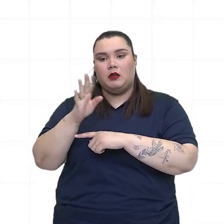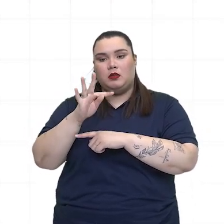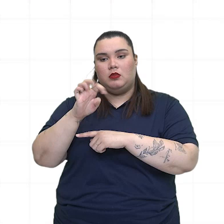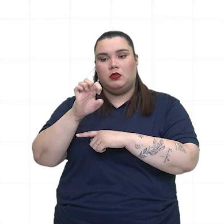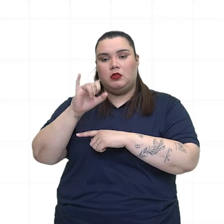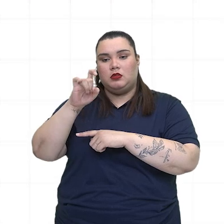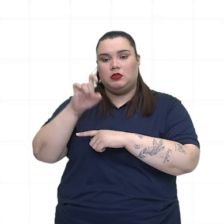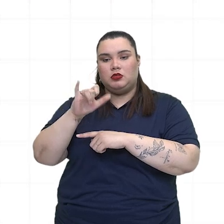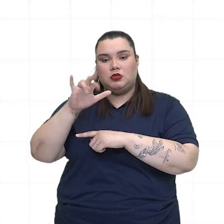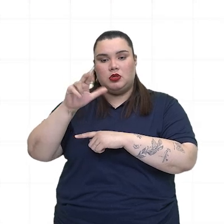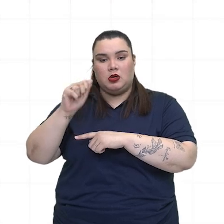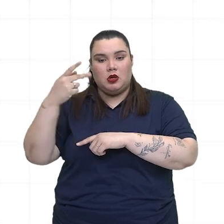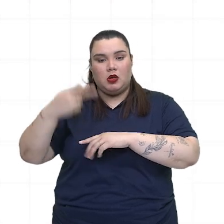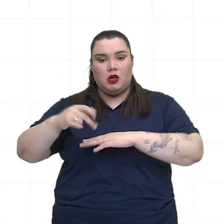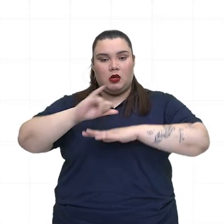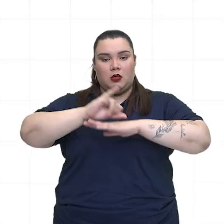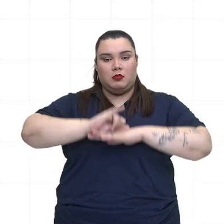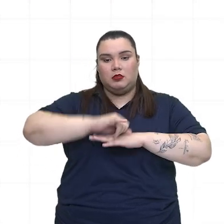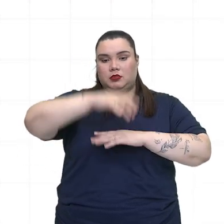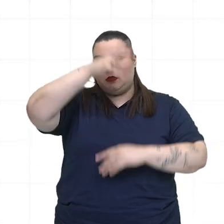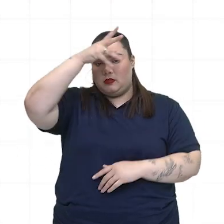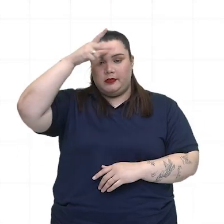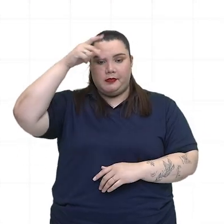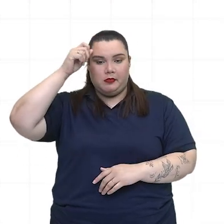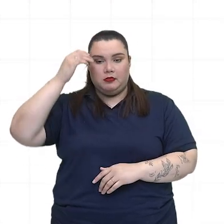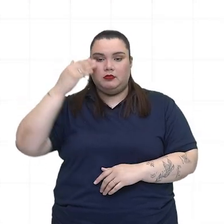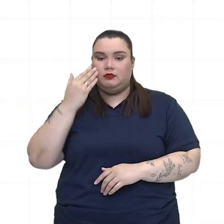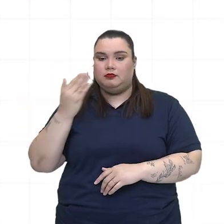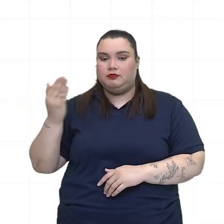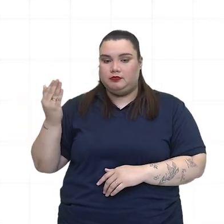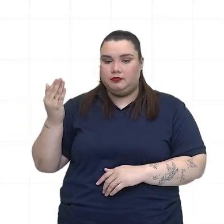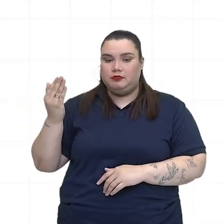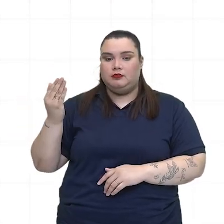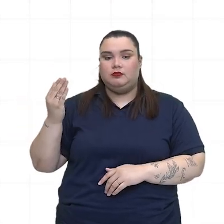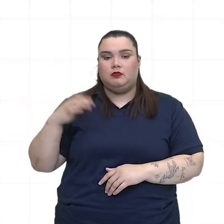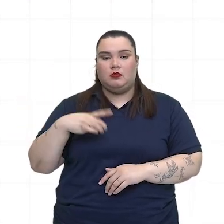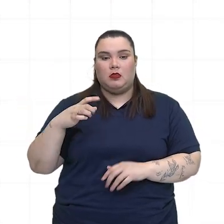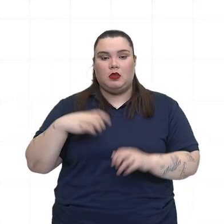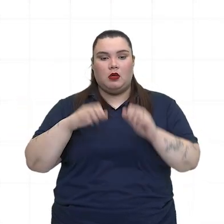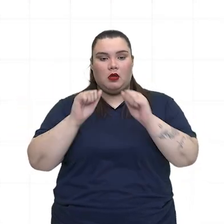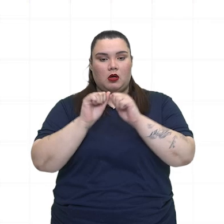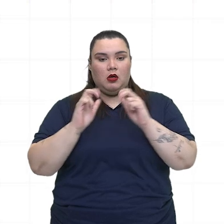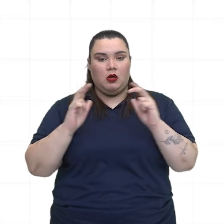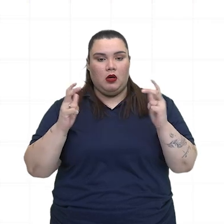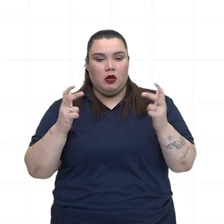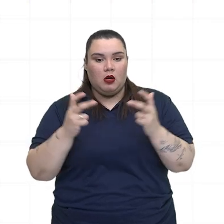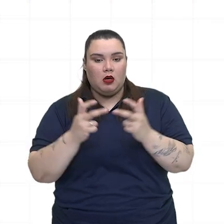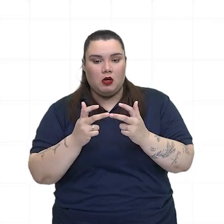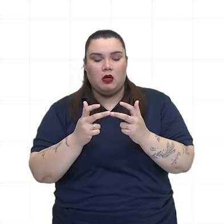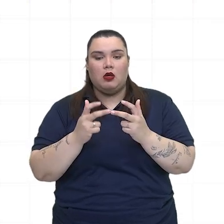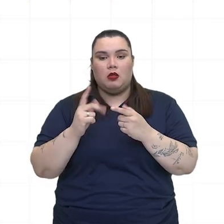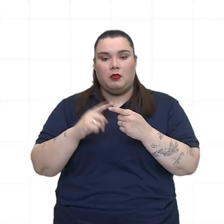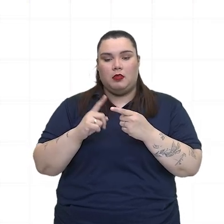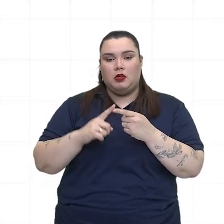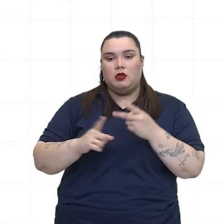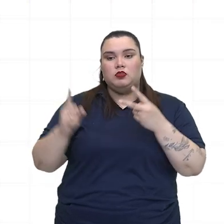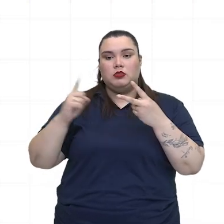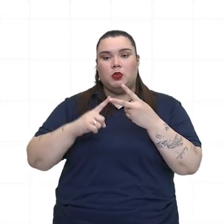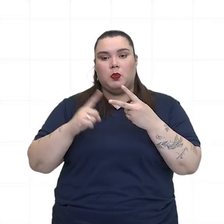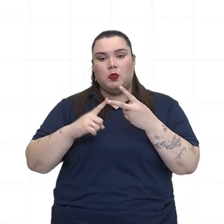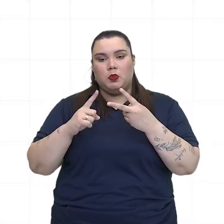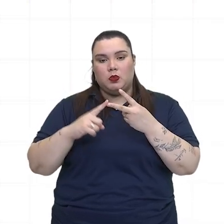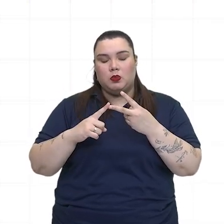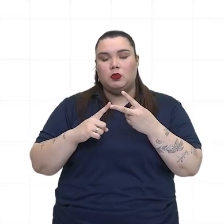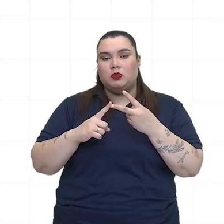estado do Amazonas, aqui em Manaus, né? Está aqui a Arena da Amazônia e está aqui a Arena, né,